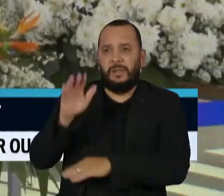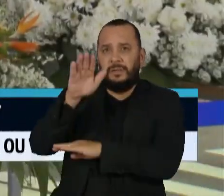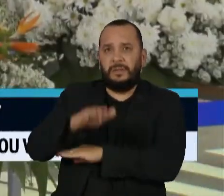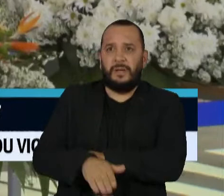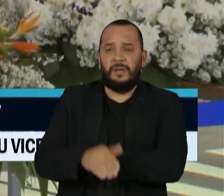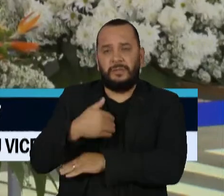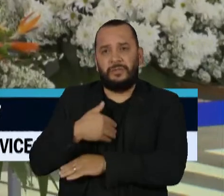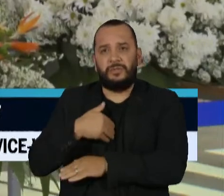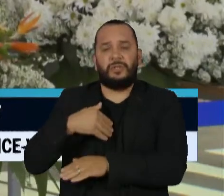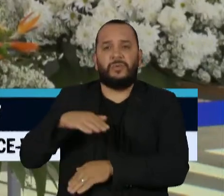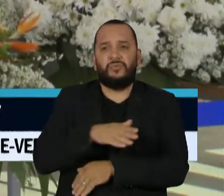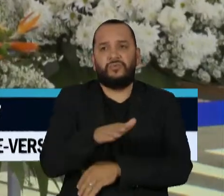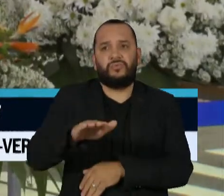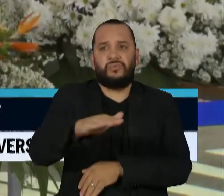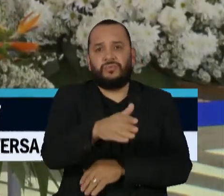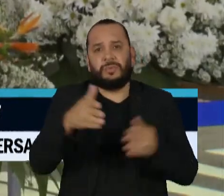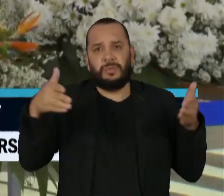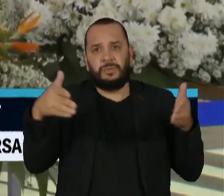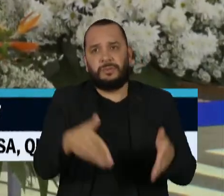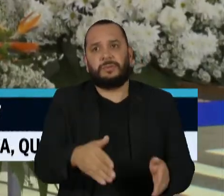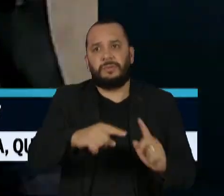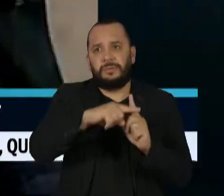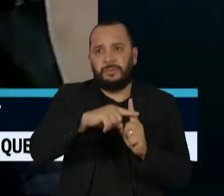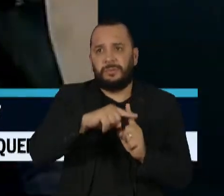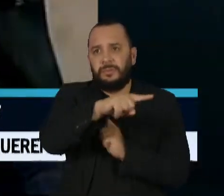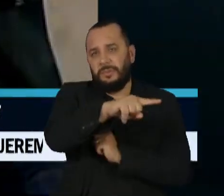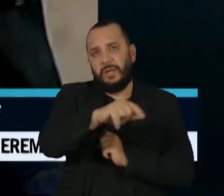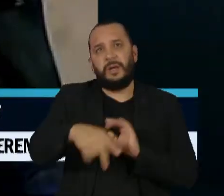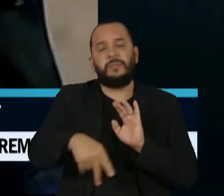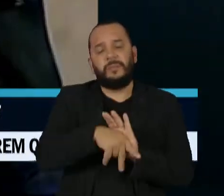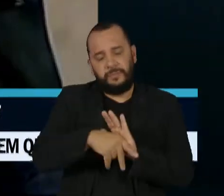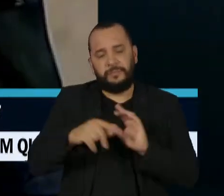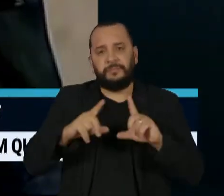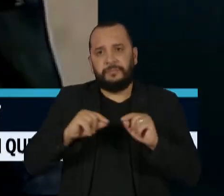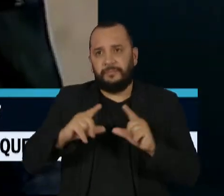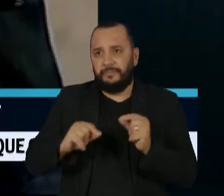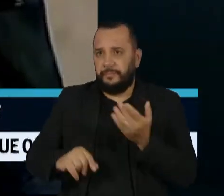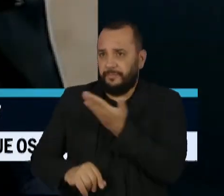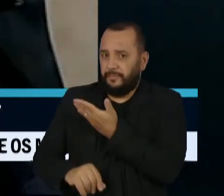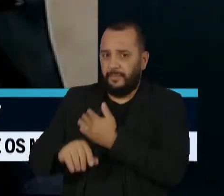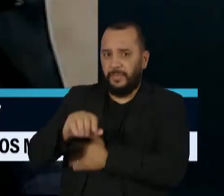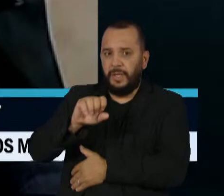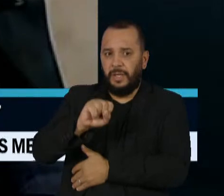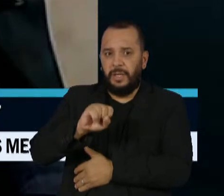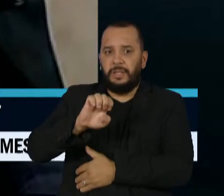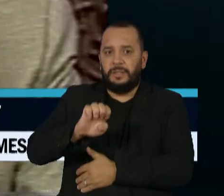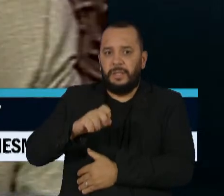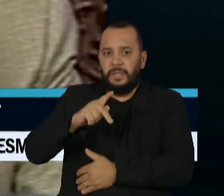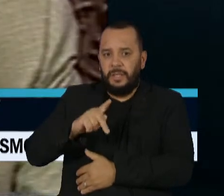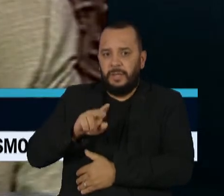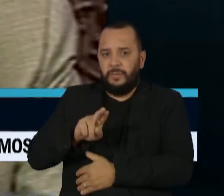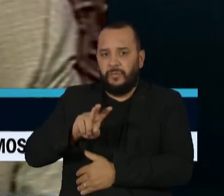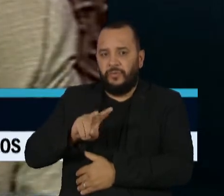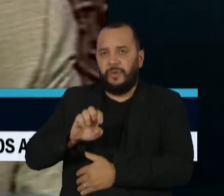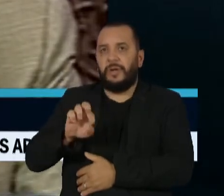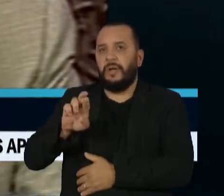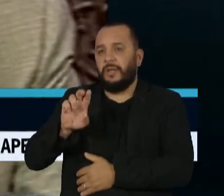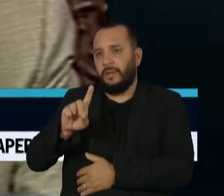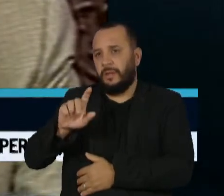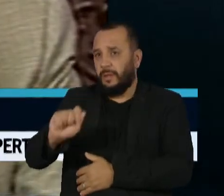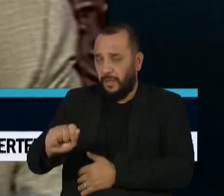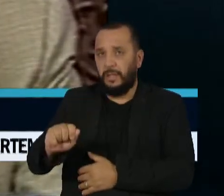o cortejo sepultou o corpo do jurista no cemitério de Brasília pertence chegou ao Supremo em 1989